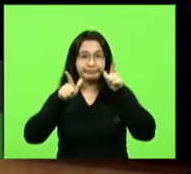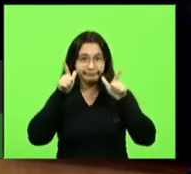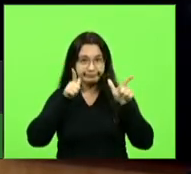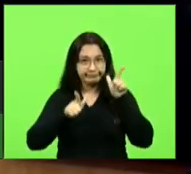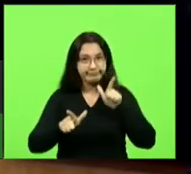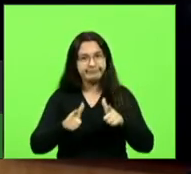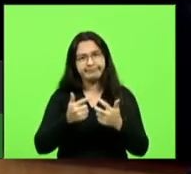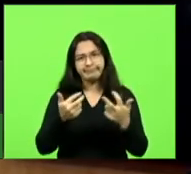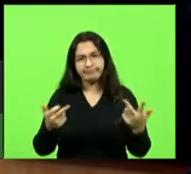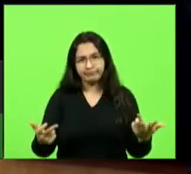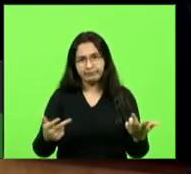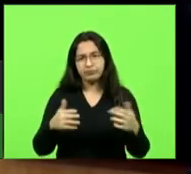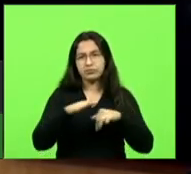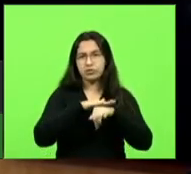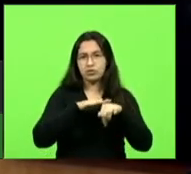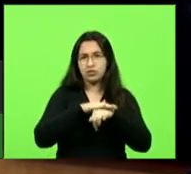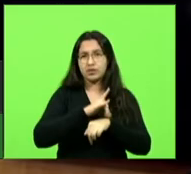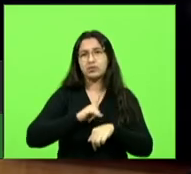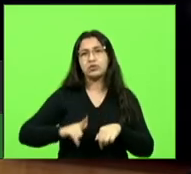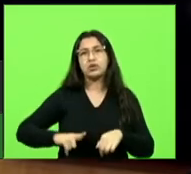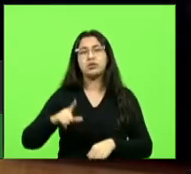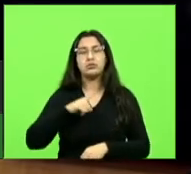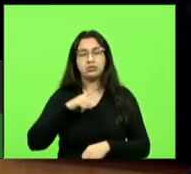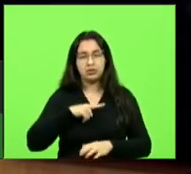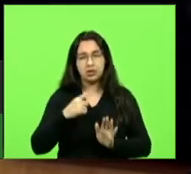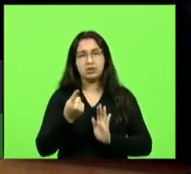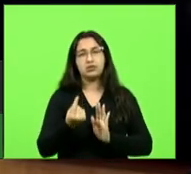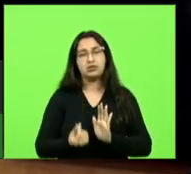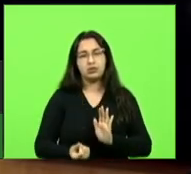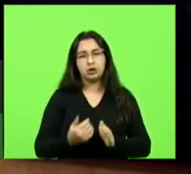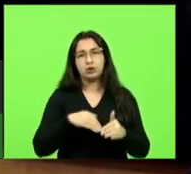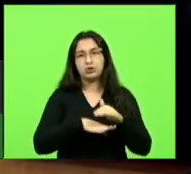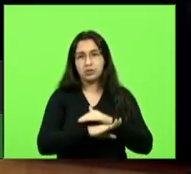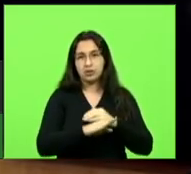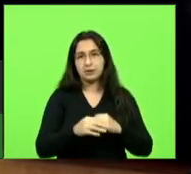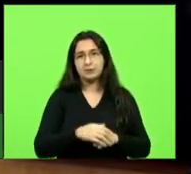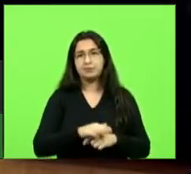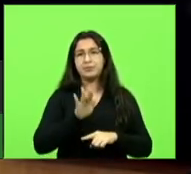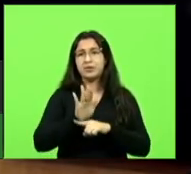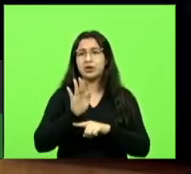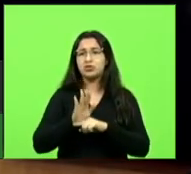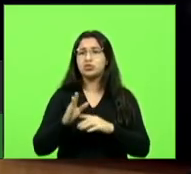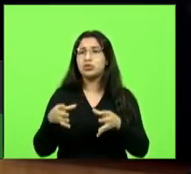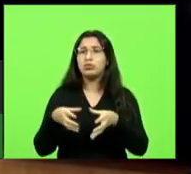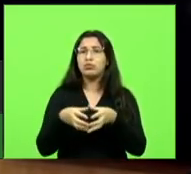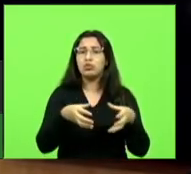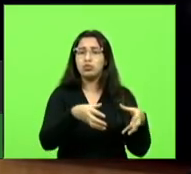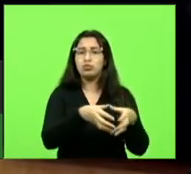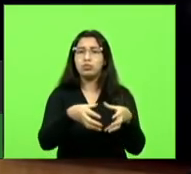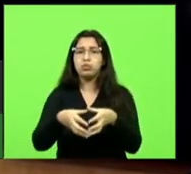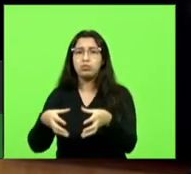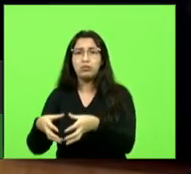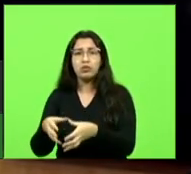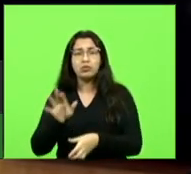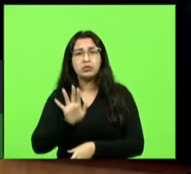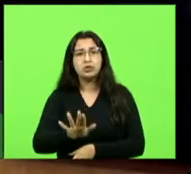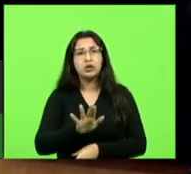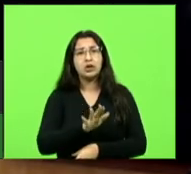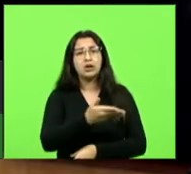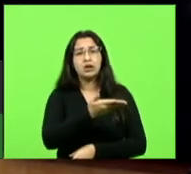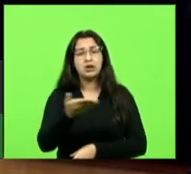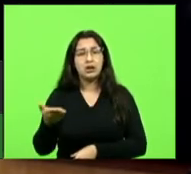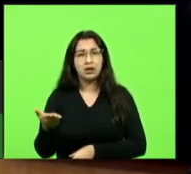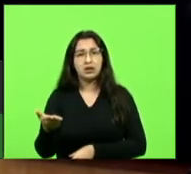e o Estado tem dinheiro para isso. E a gente ajuda tantos setores, né, que já estão